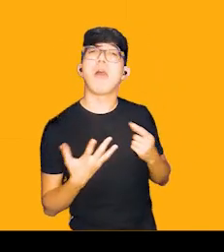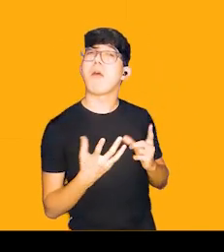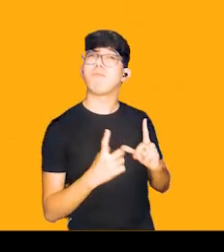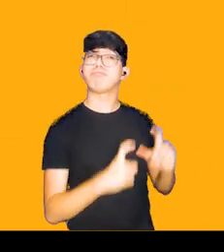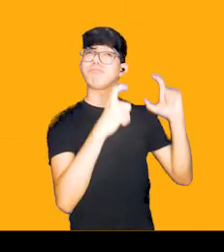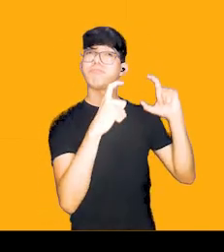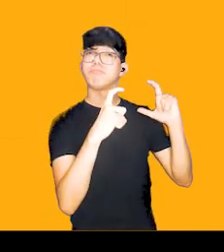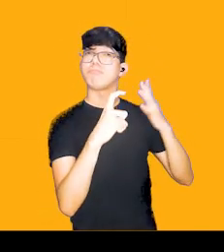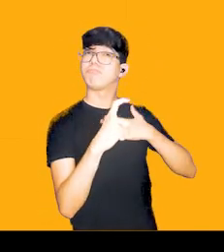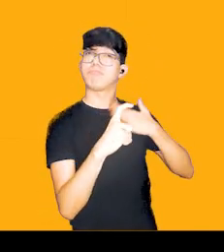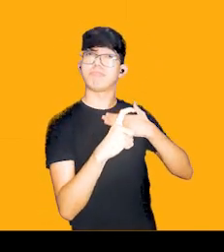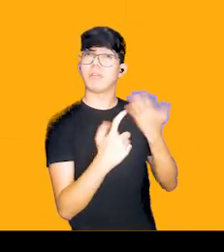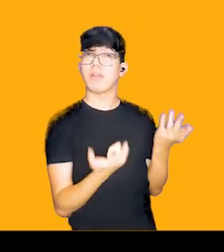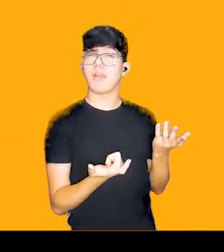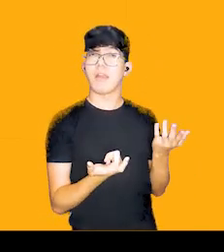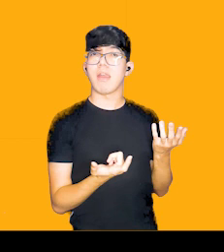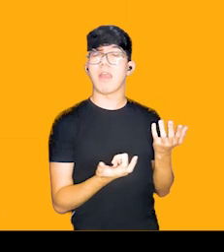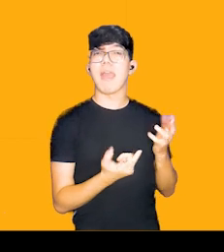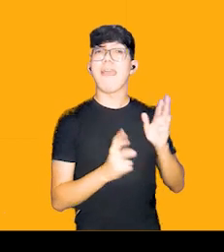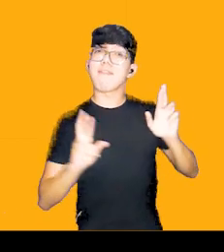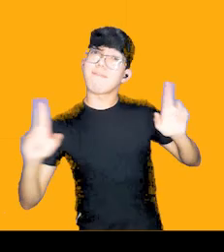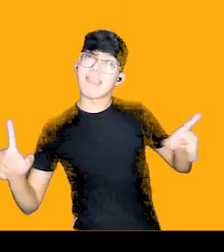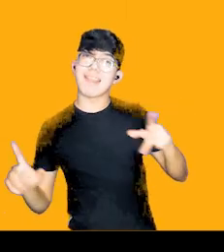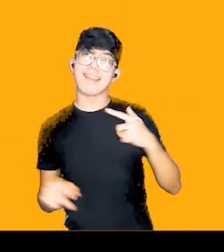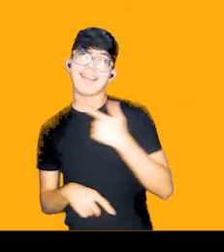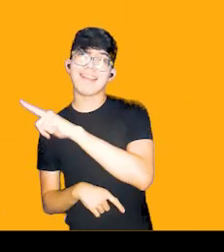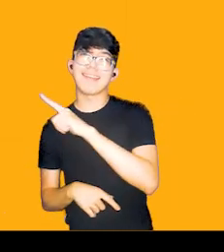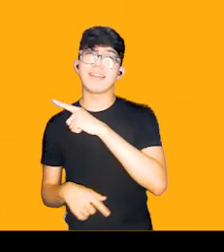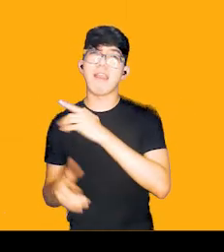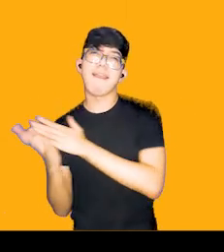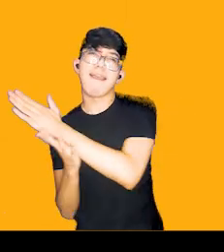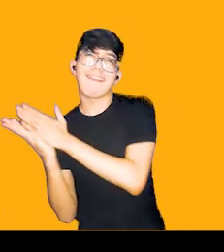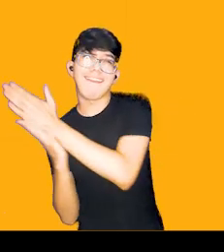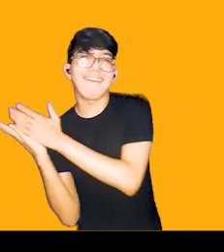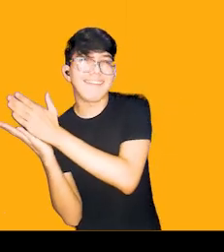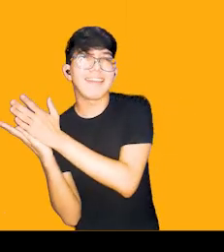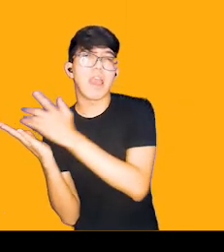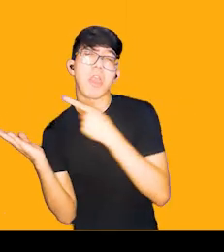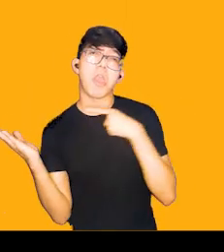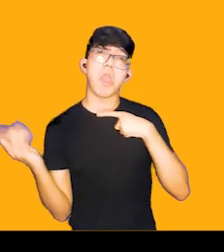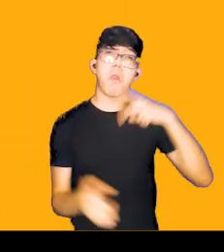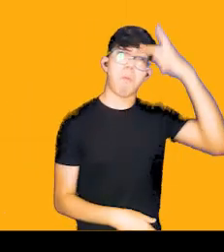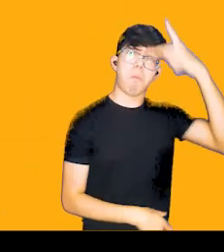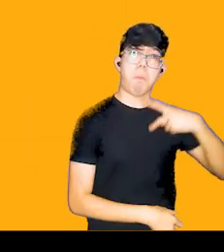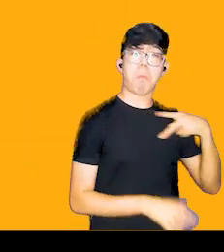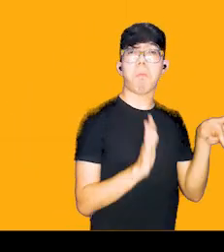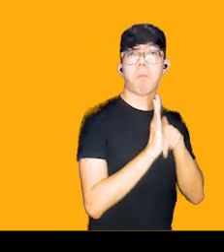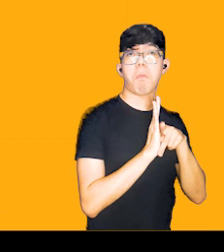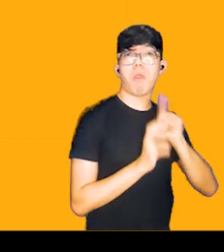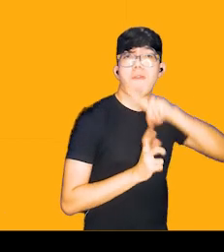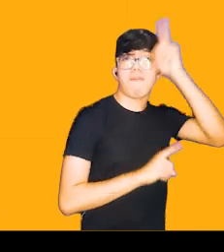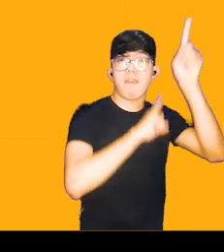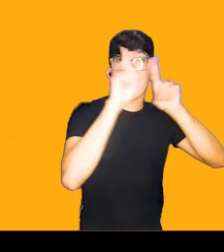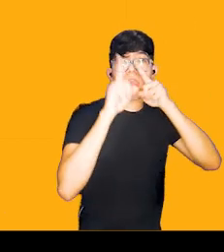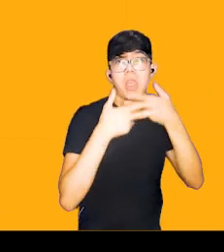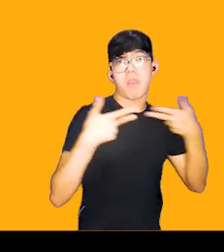que eu ajo, tanto politicamente como, né, esteticamente. Então, assim,